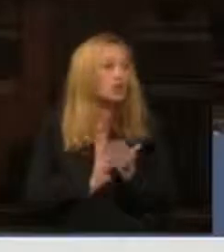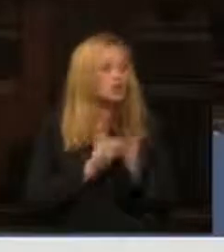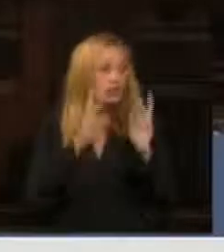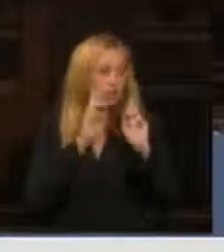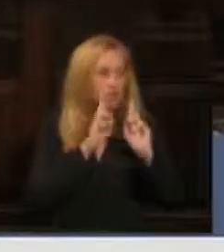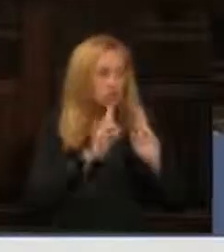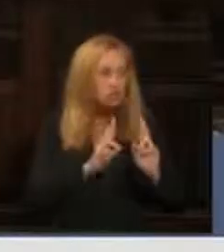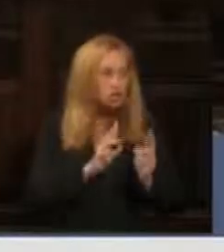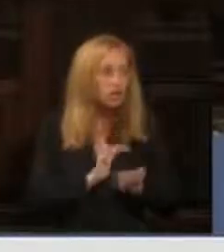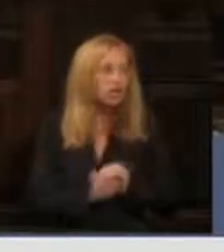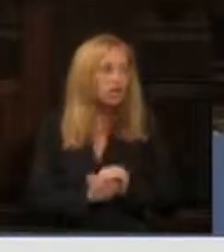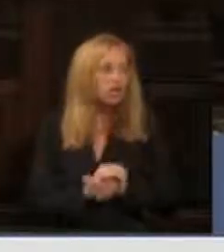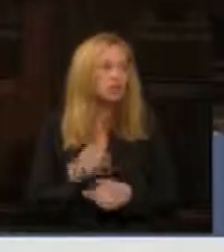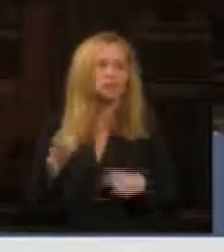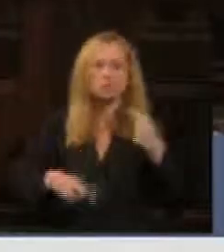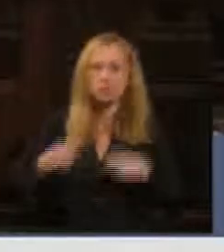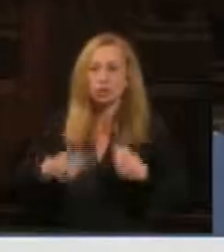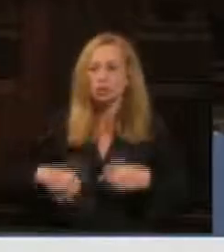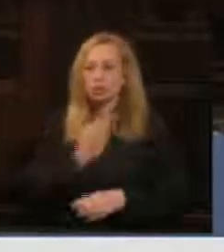de segurança pública.